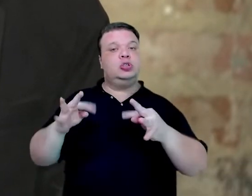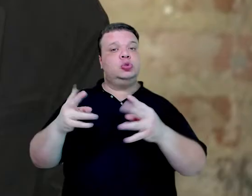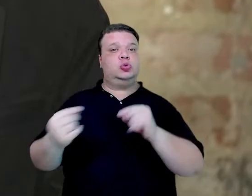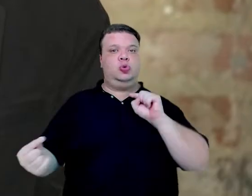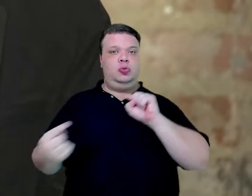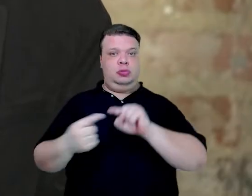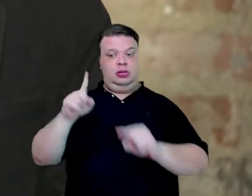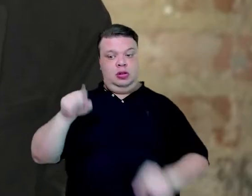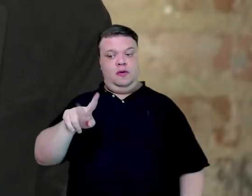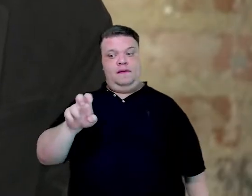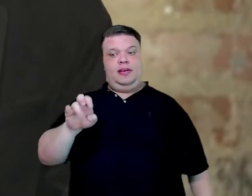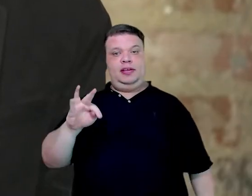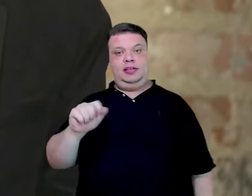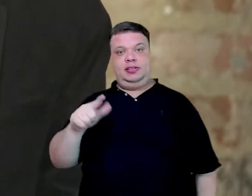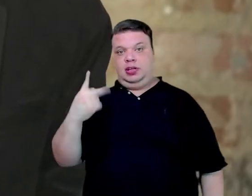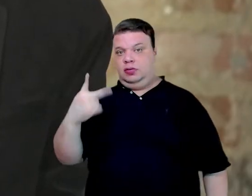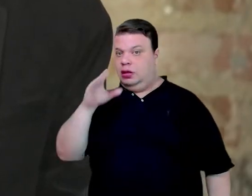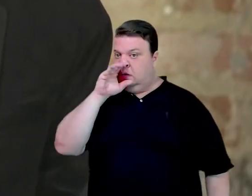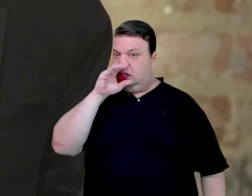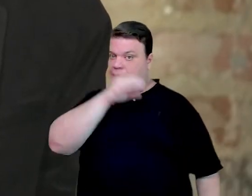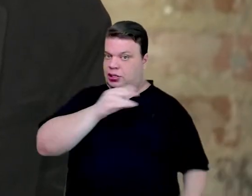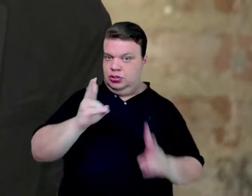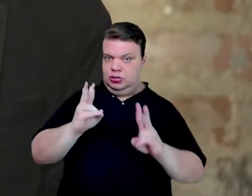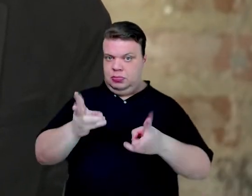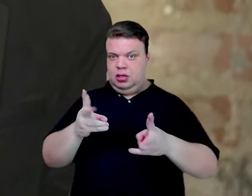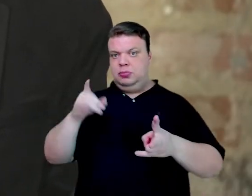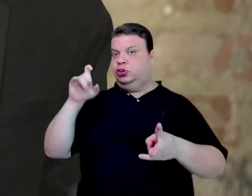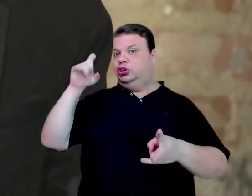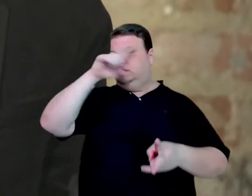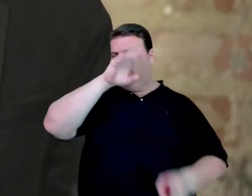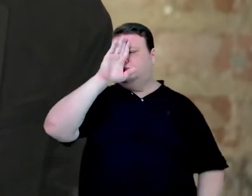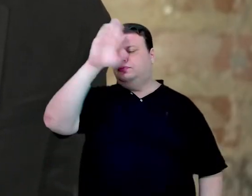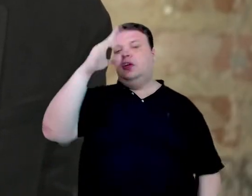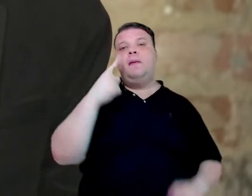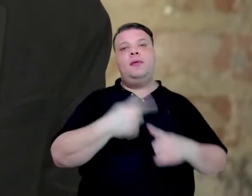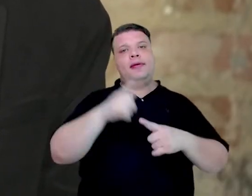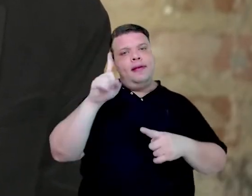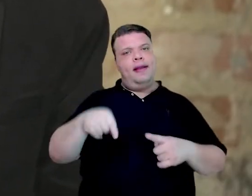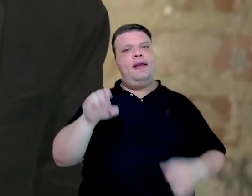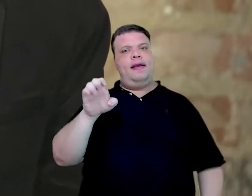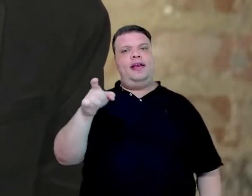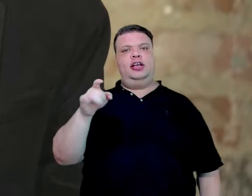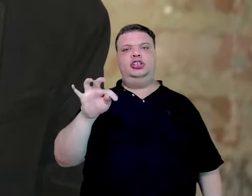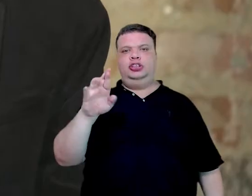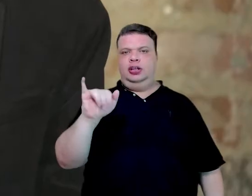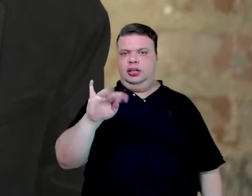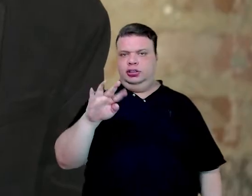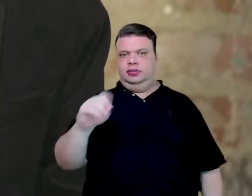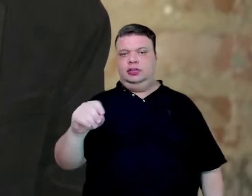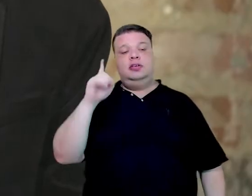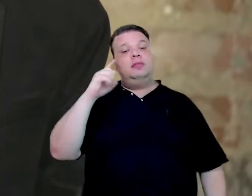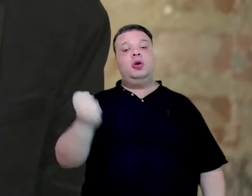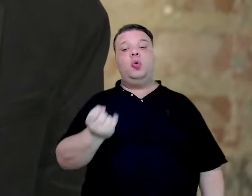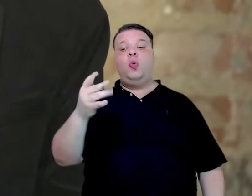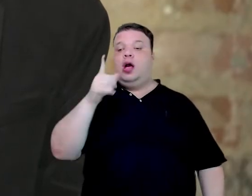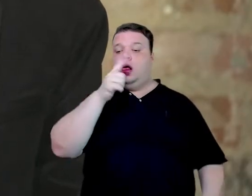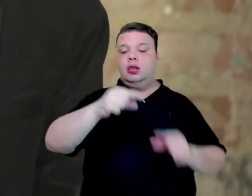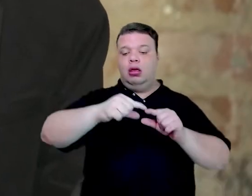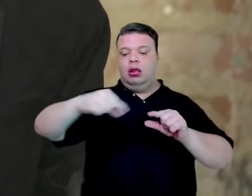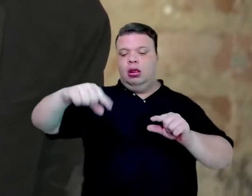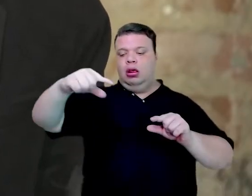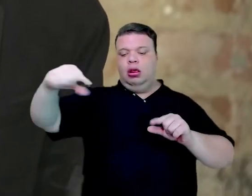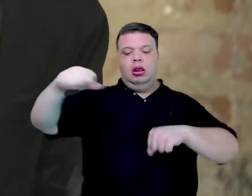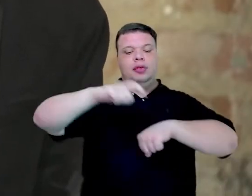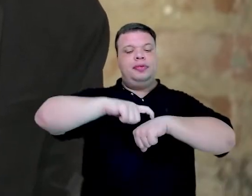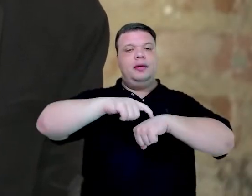global e todos os seus processos envolvidos. A transferência vertical desse calor é dificultada